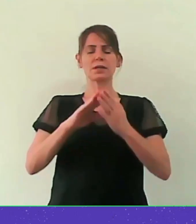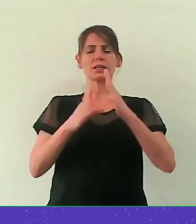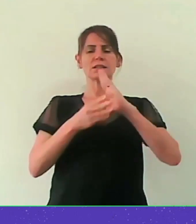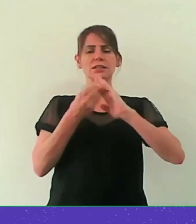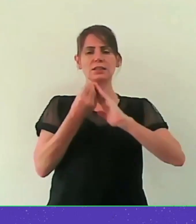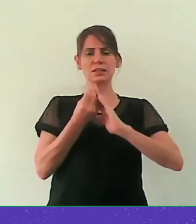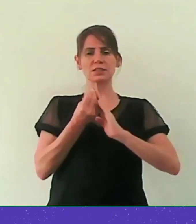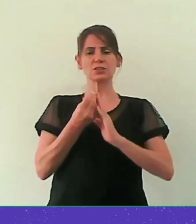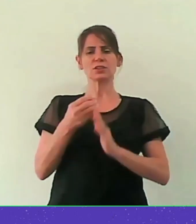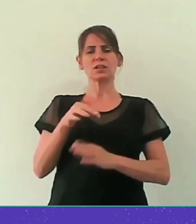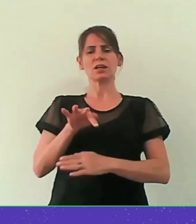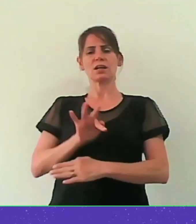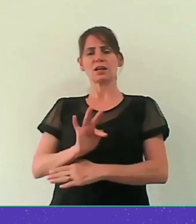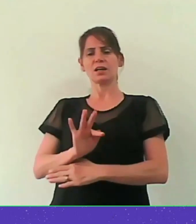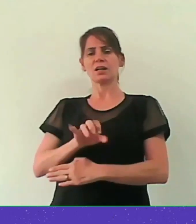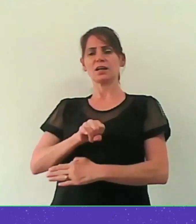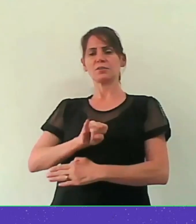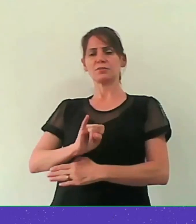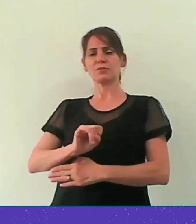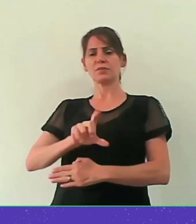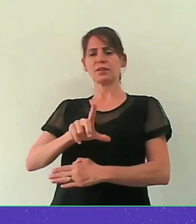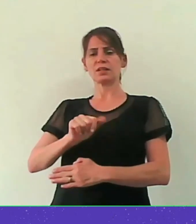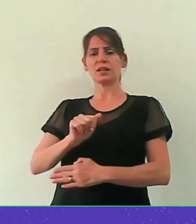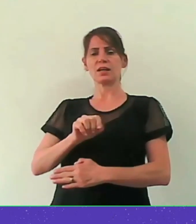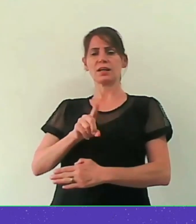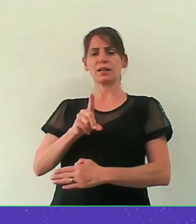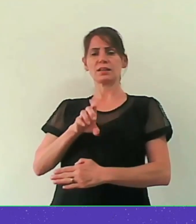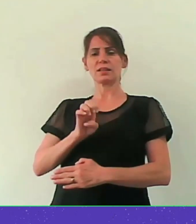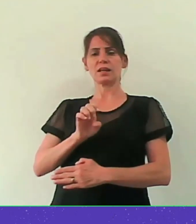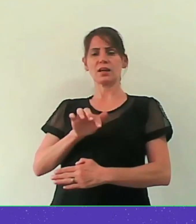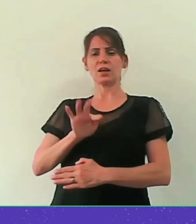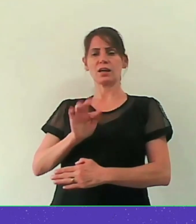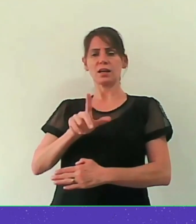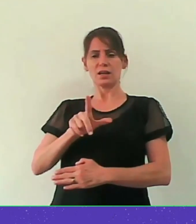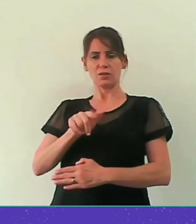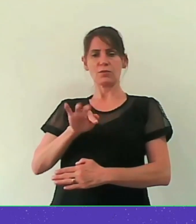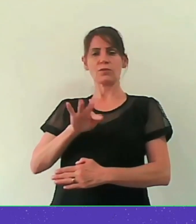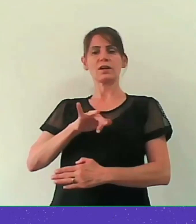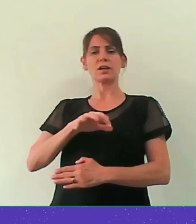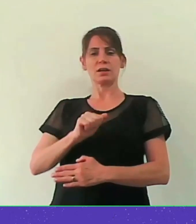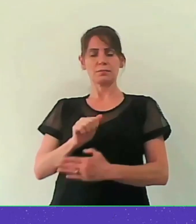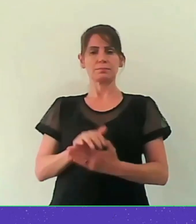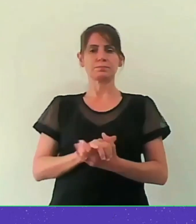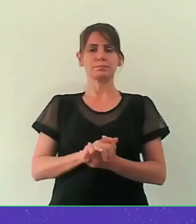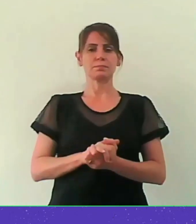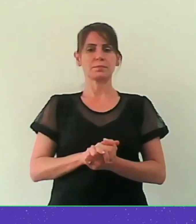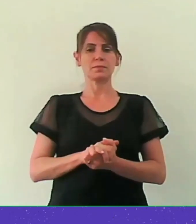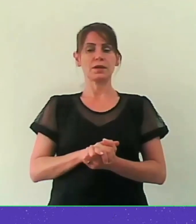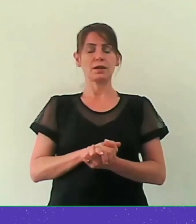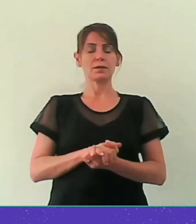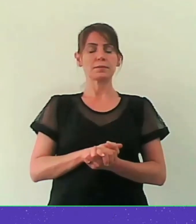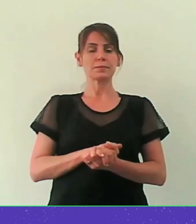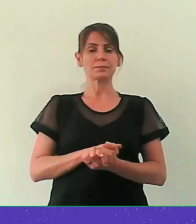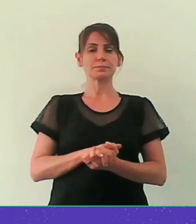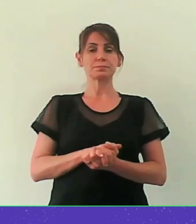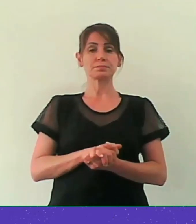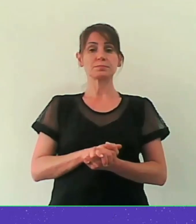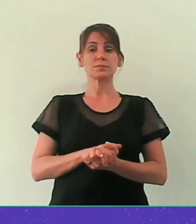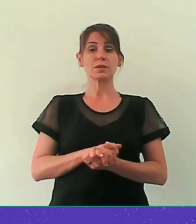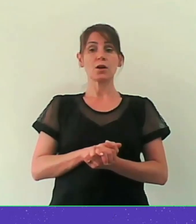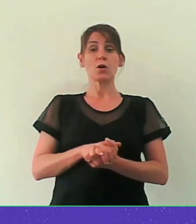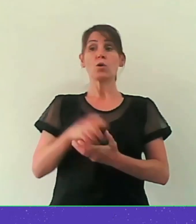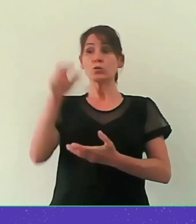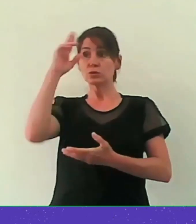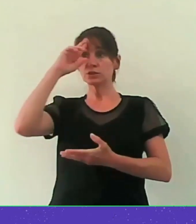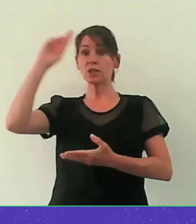Apocalipse 3, 7 e 8. Irmãos, de fato, o Senhor destrancou